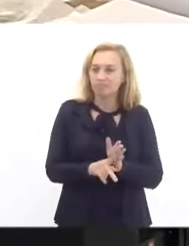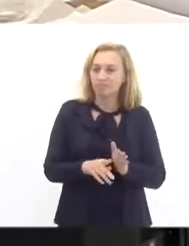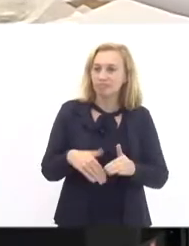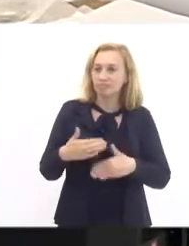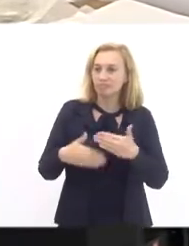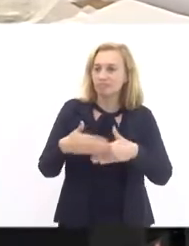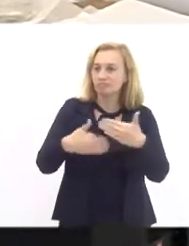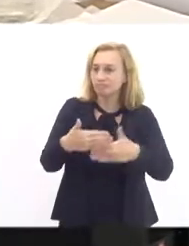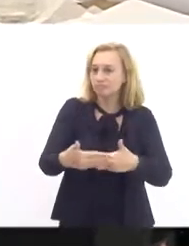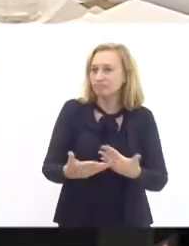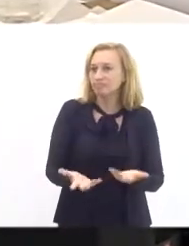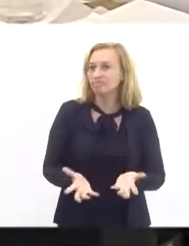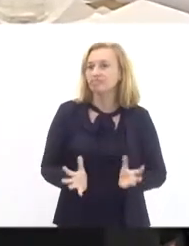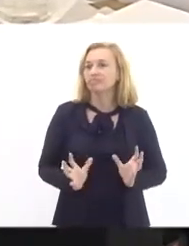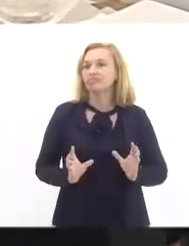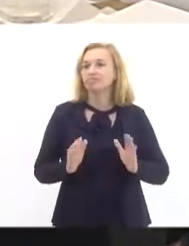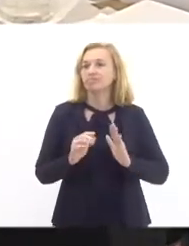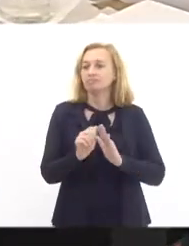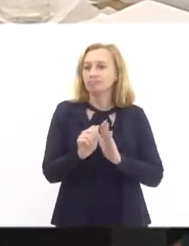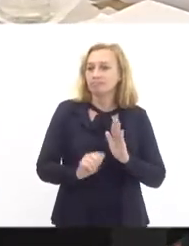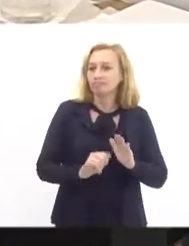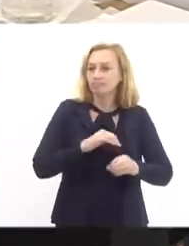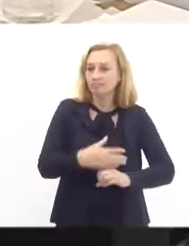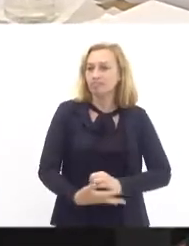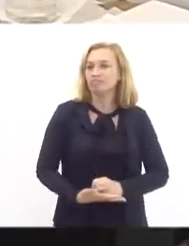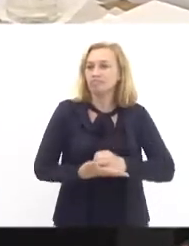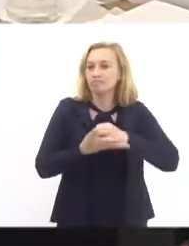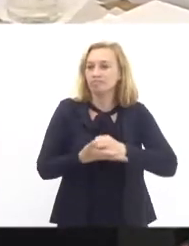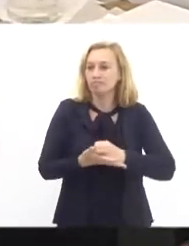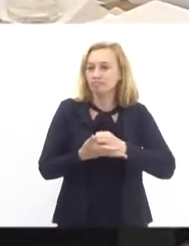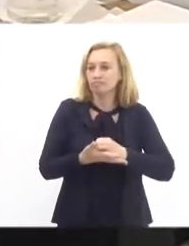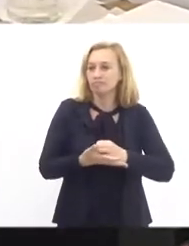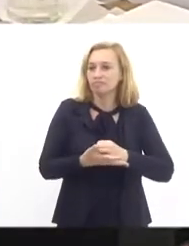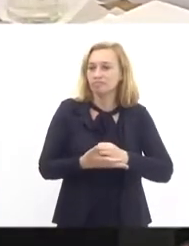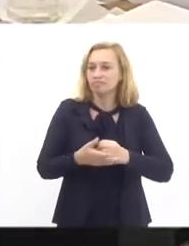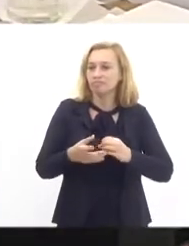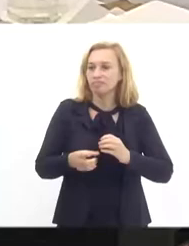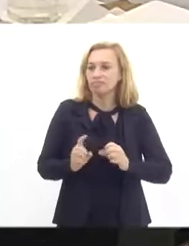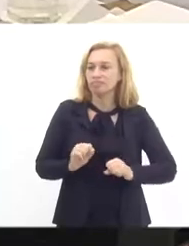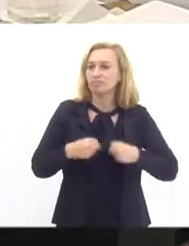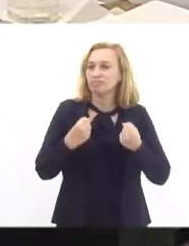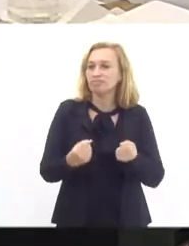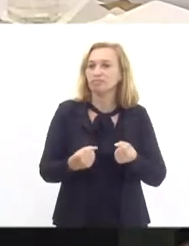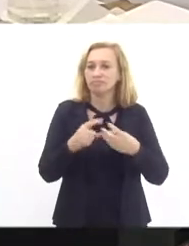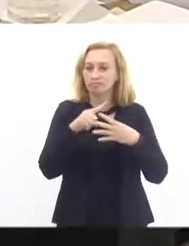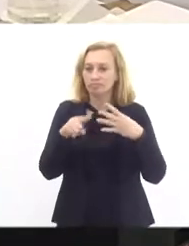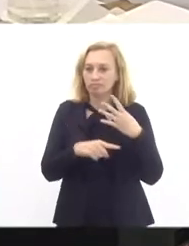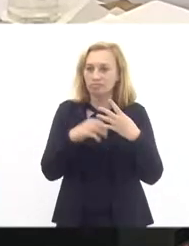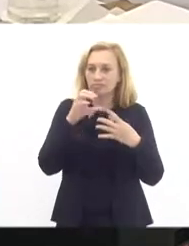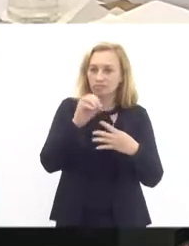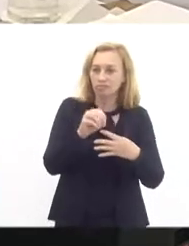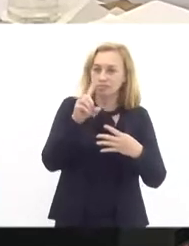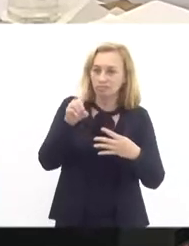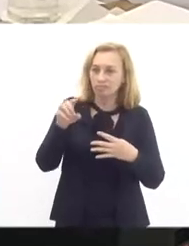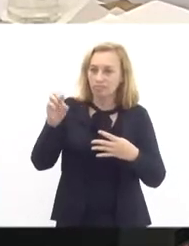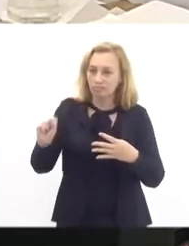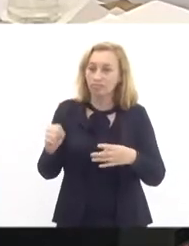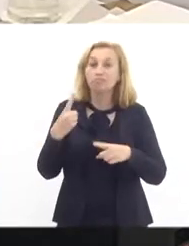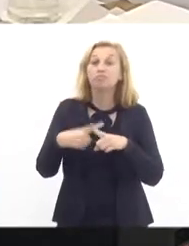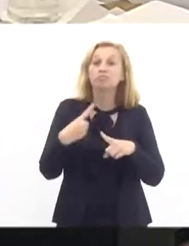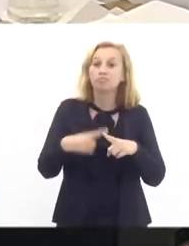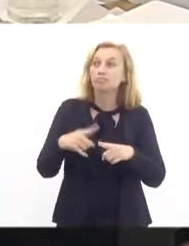de um conjunto chamado Terreiro Sustentável, defendendo 4 ODSs. E por quê? Porque, para mim,